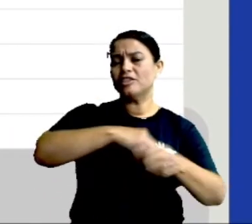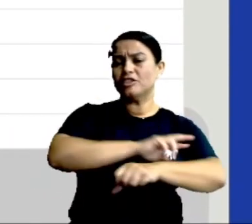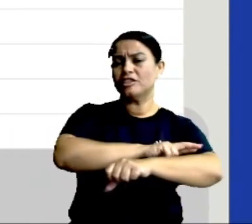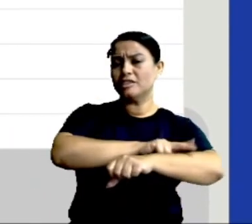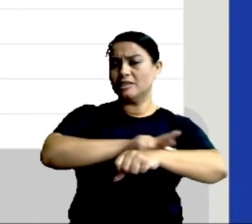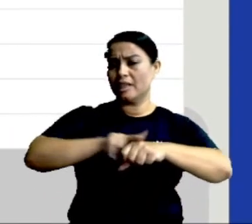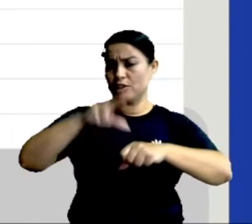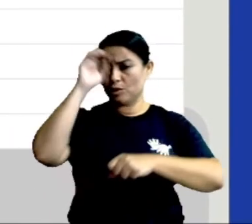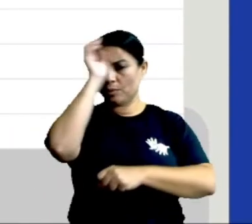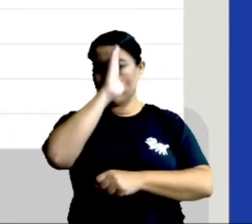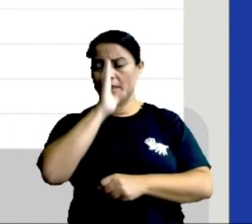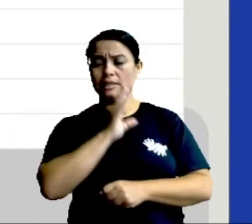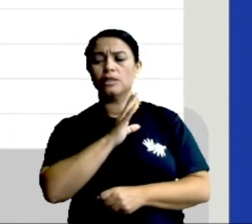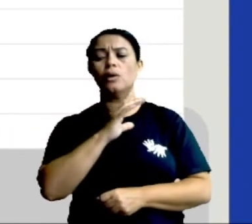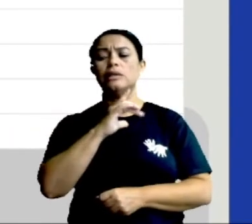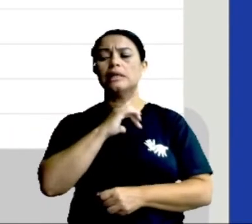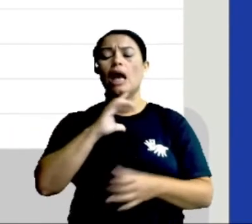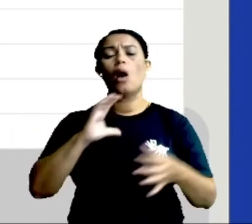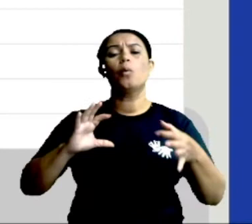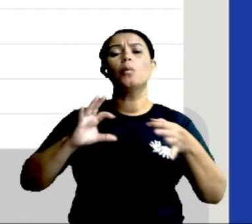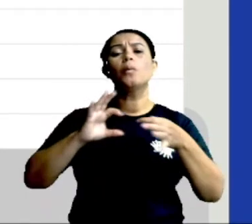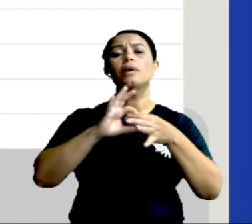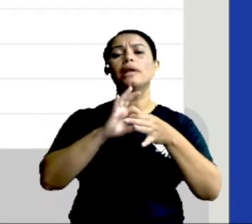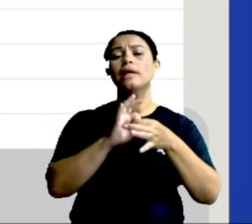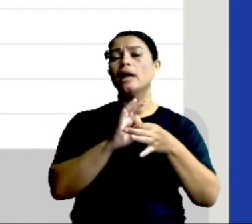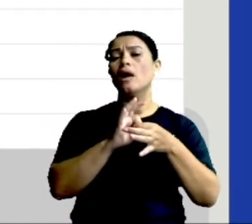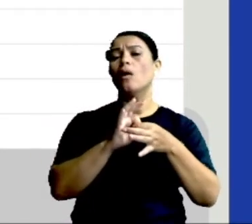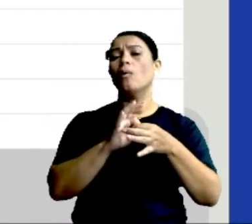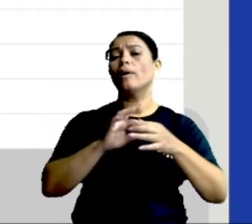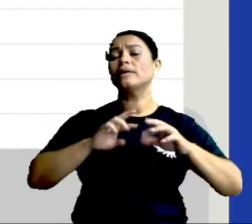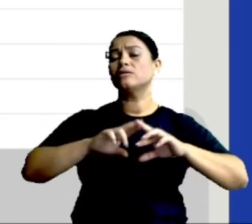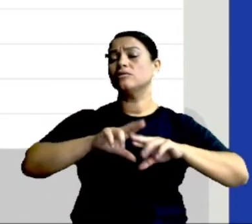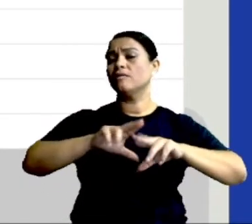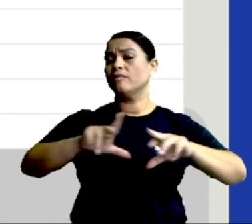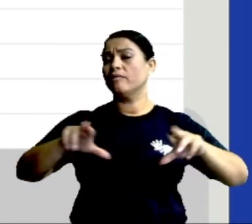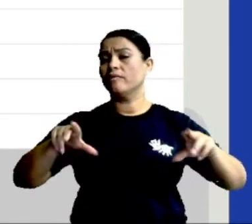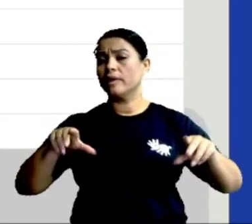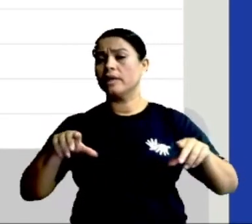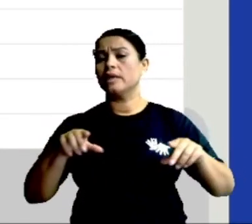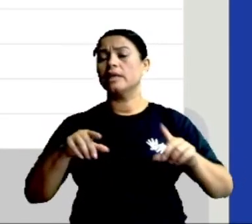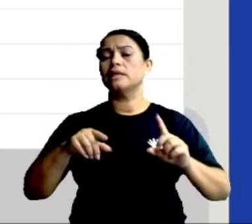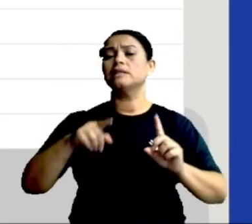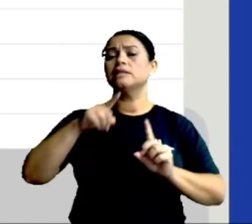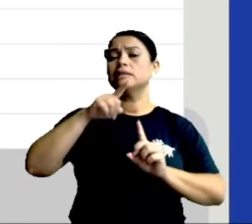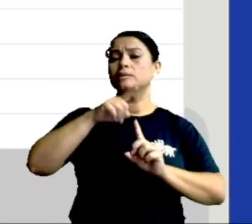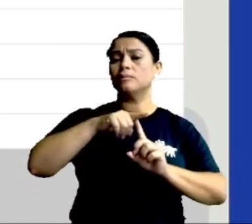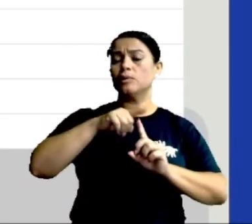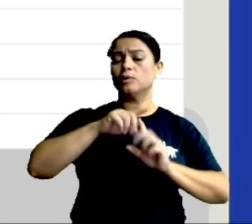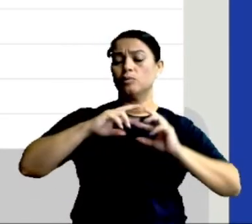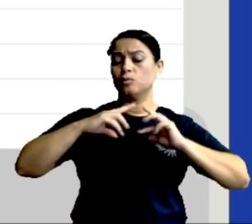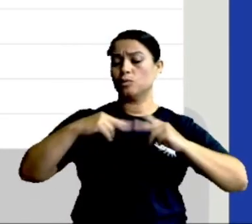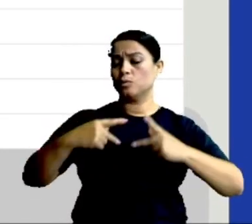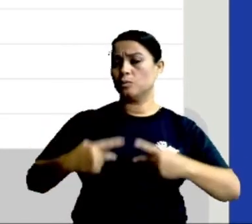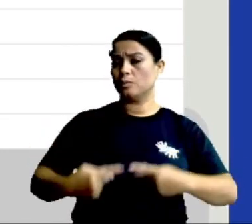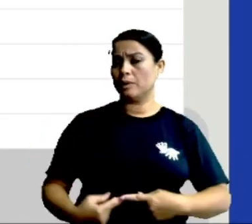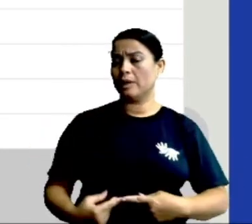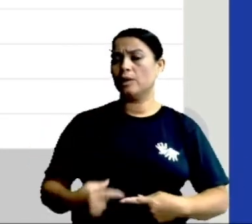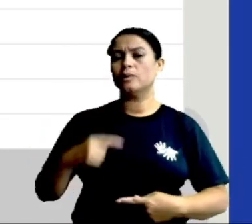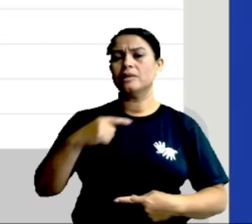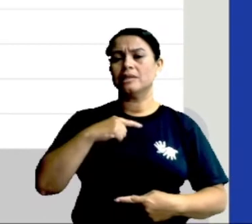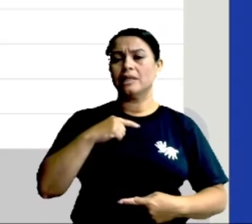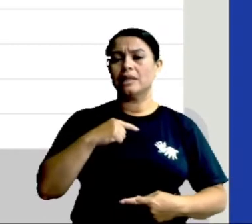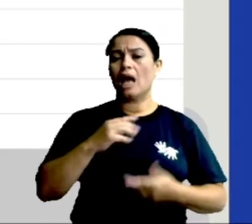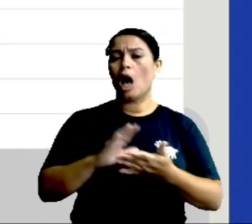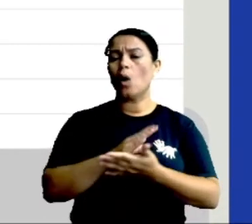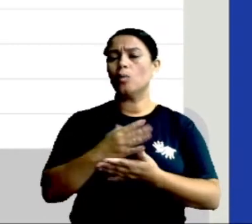Mestiçagem no Brasil. A união entre os diferentes biotipos humanos acabou gerando indivíduos que